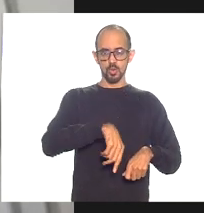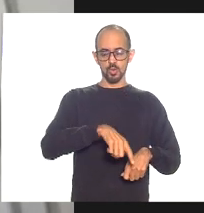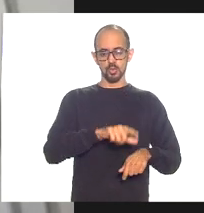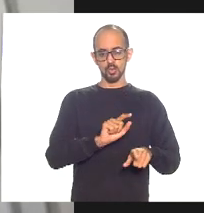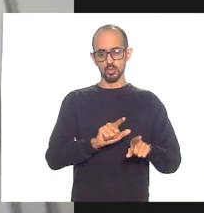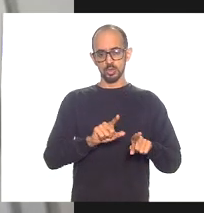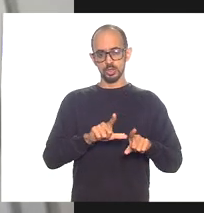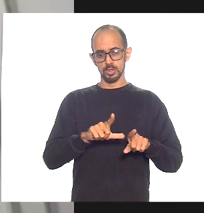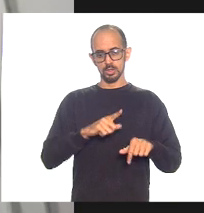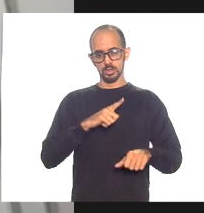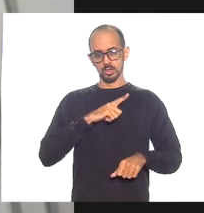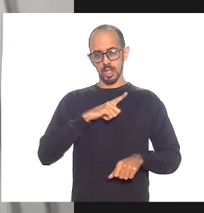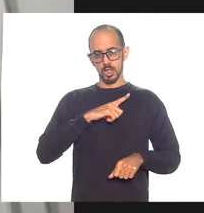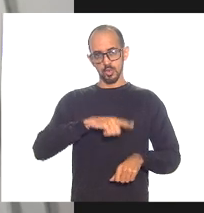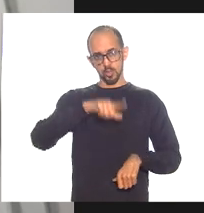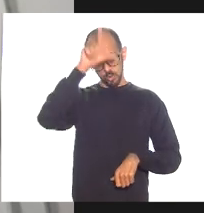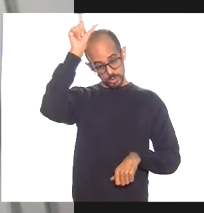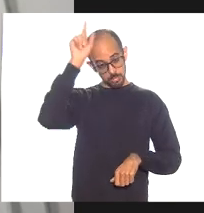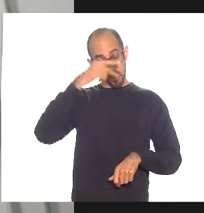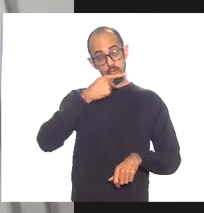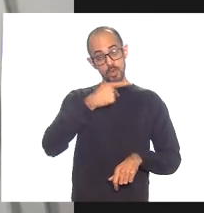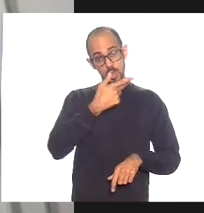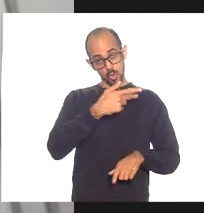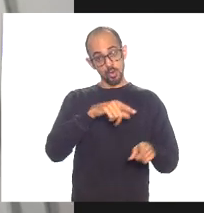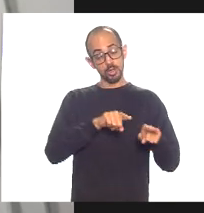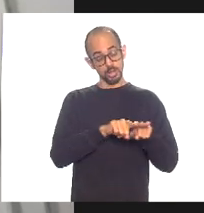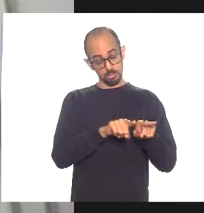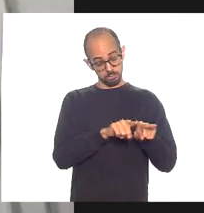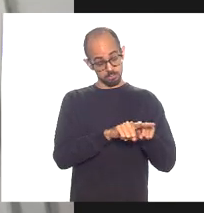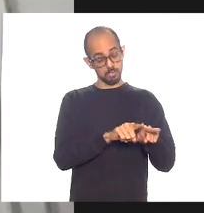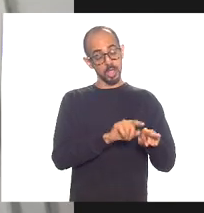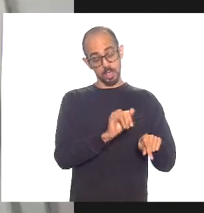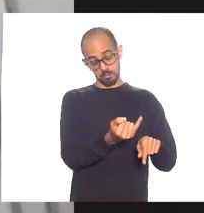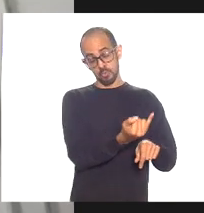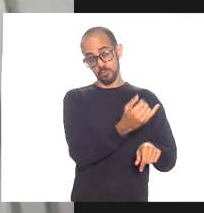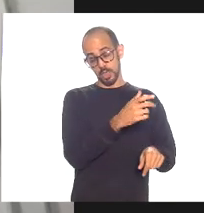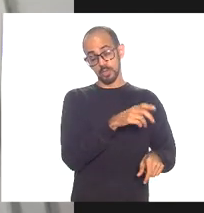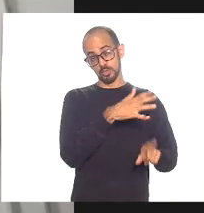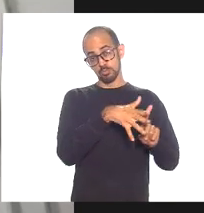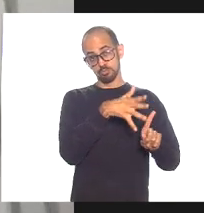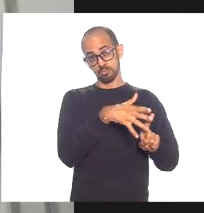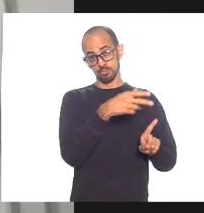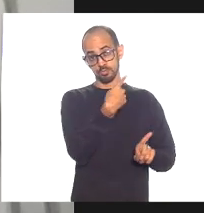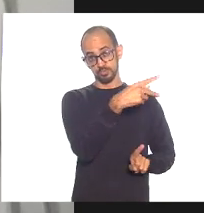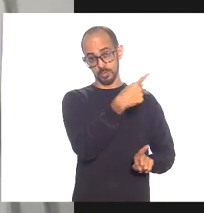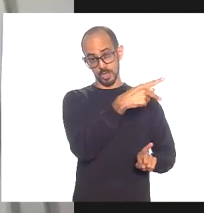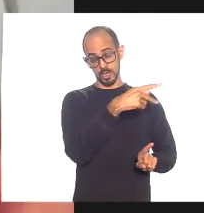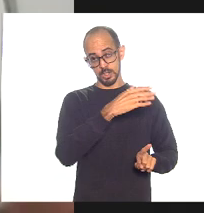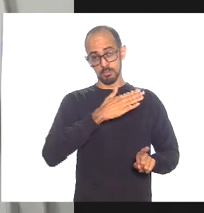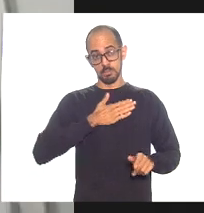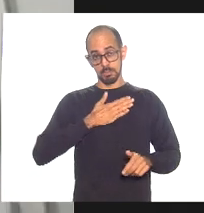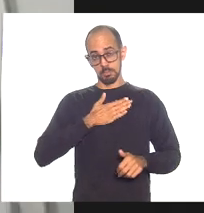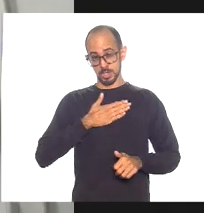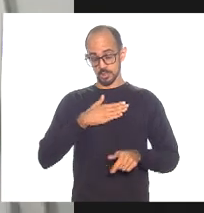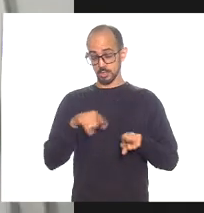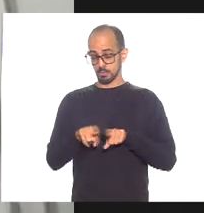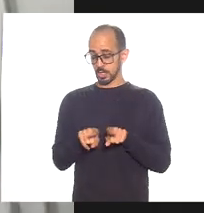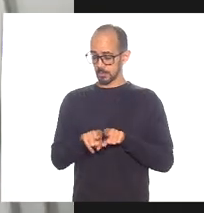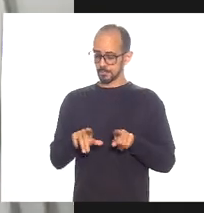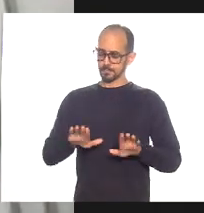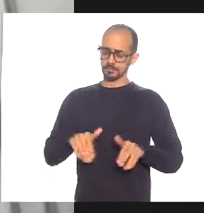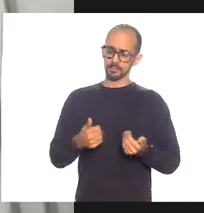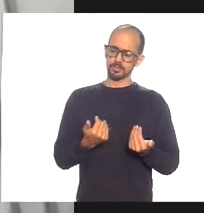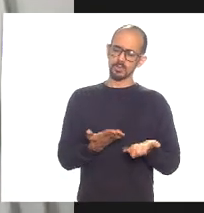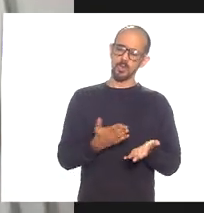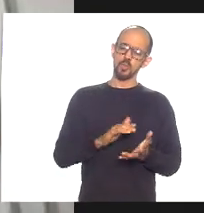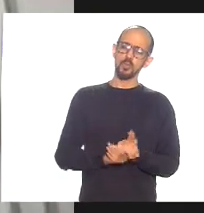do deputado Luiz Paulo, que também faço das suas palavras a minha. E essa